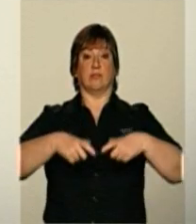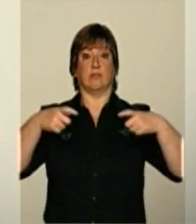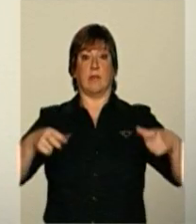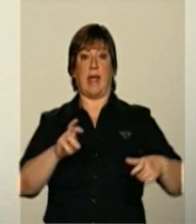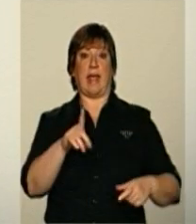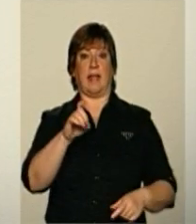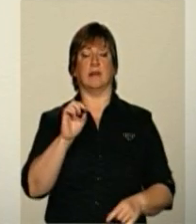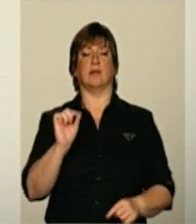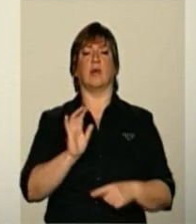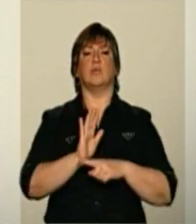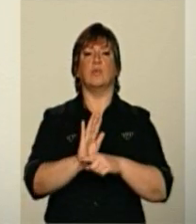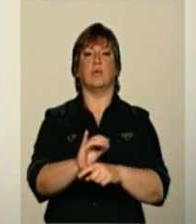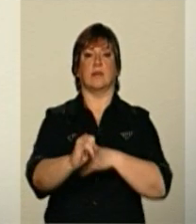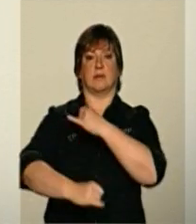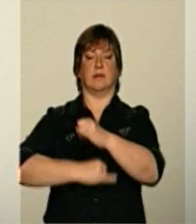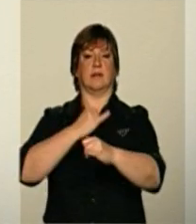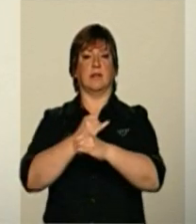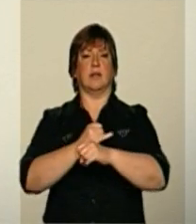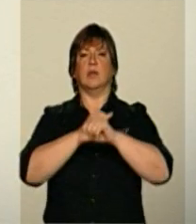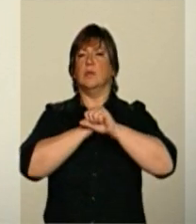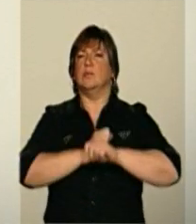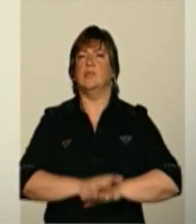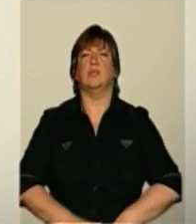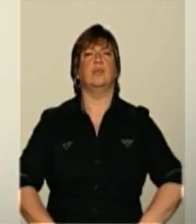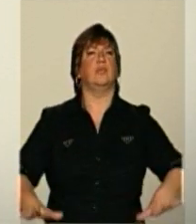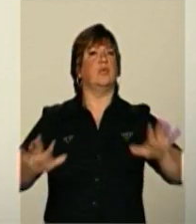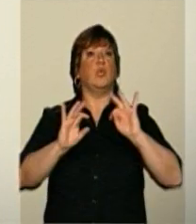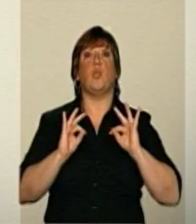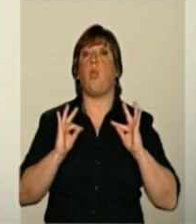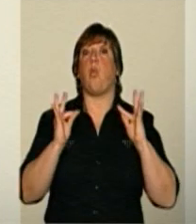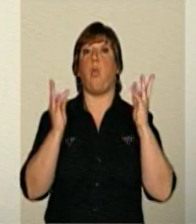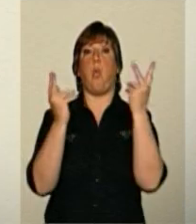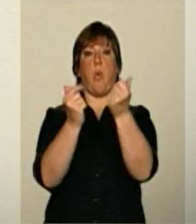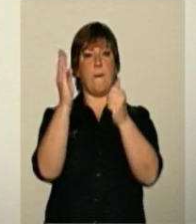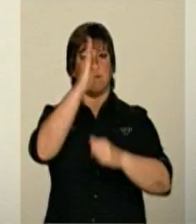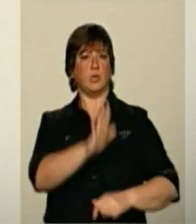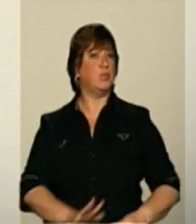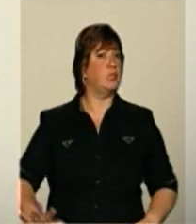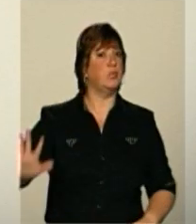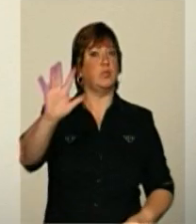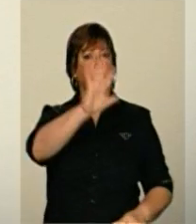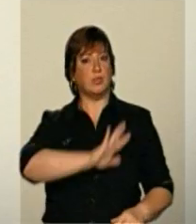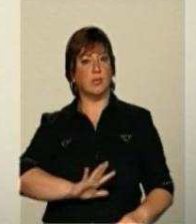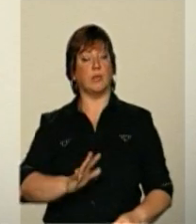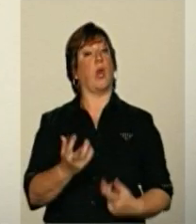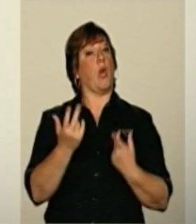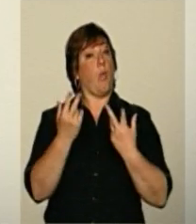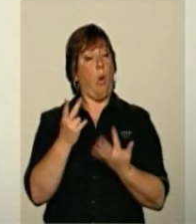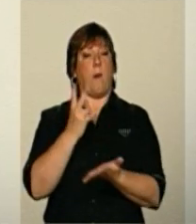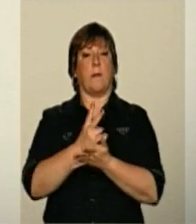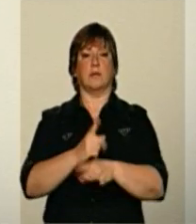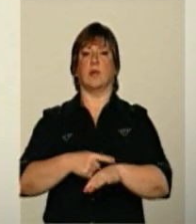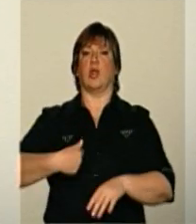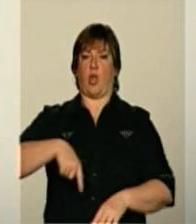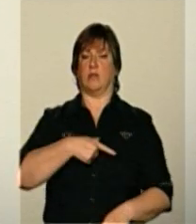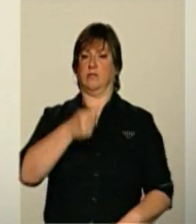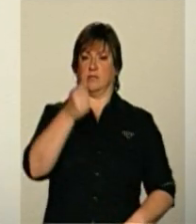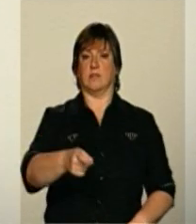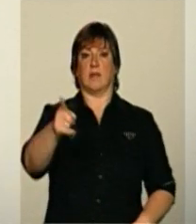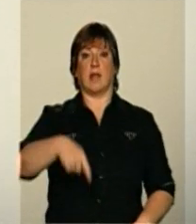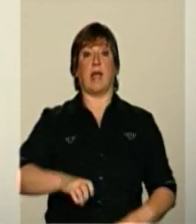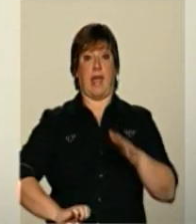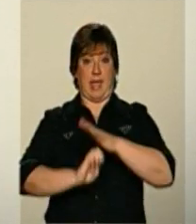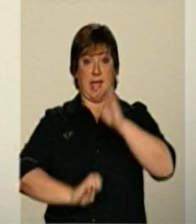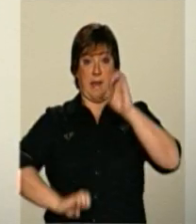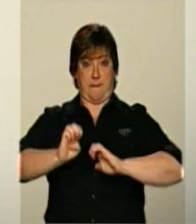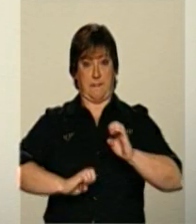redes que levem a internet a todas as regiões do país ao mesmo tempo temos cobrado das empresas privadas que